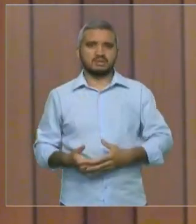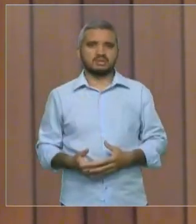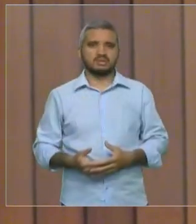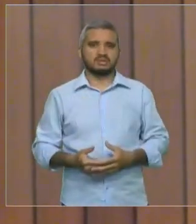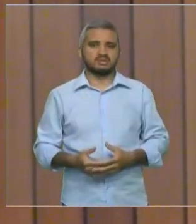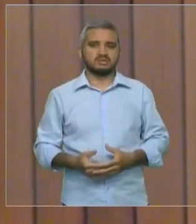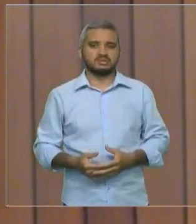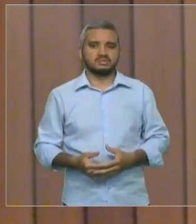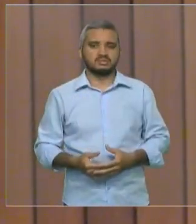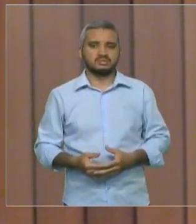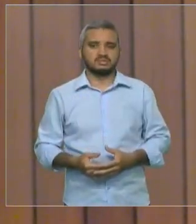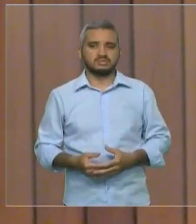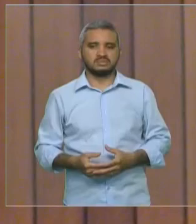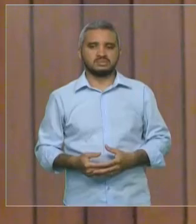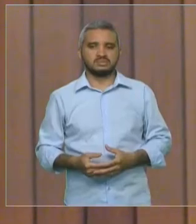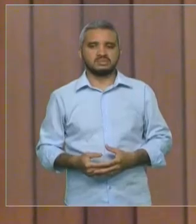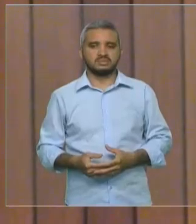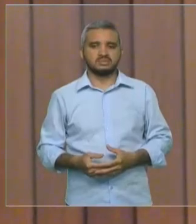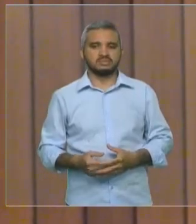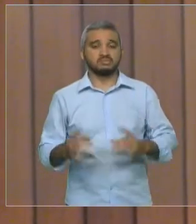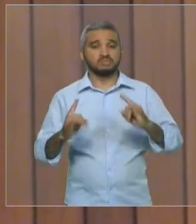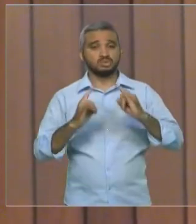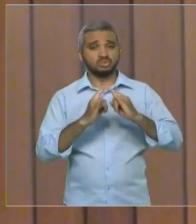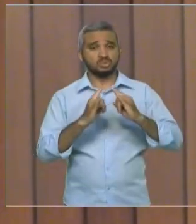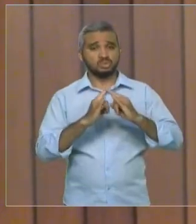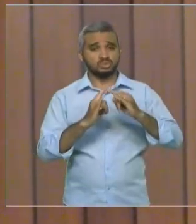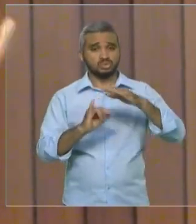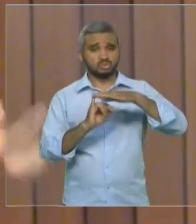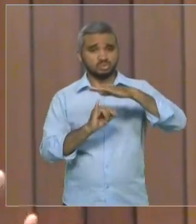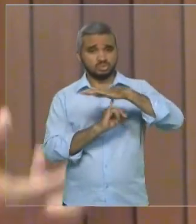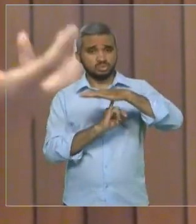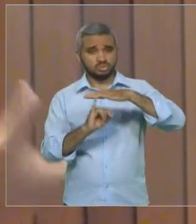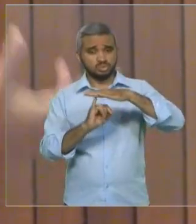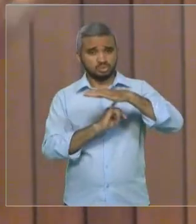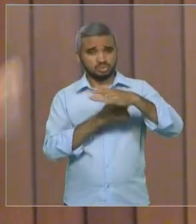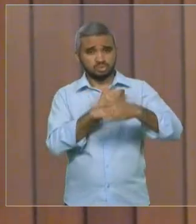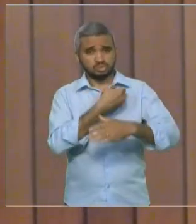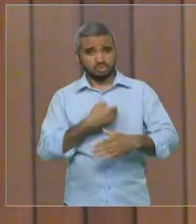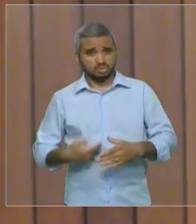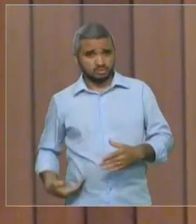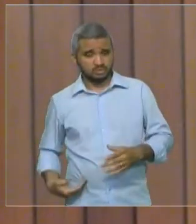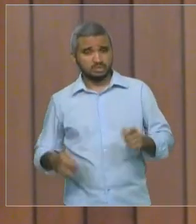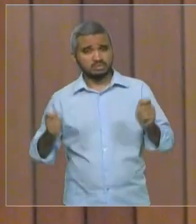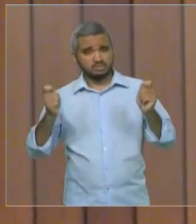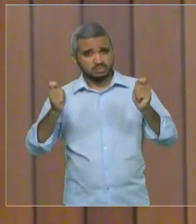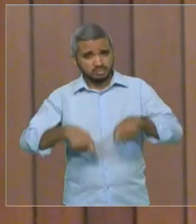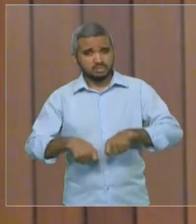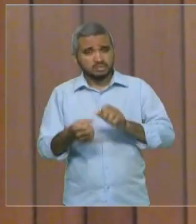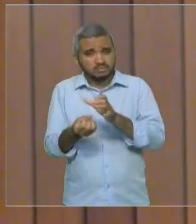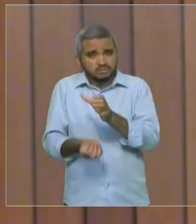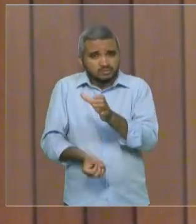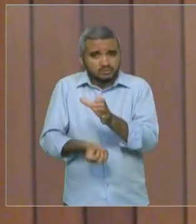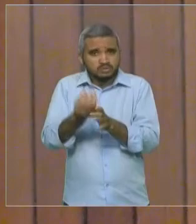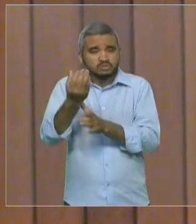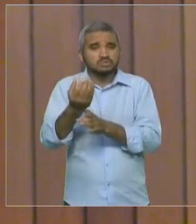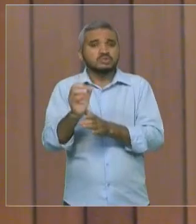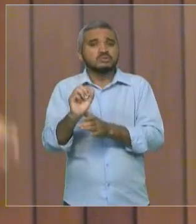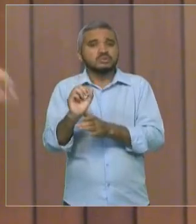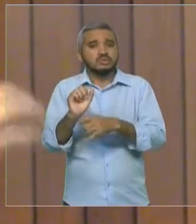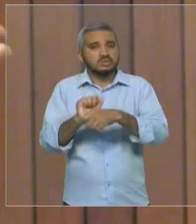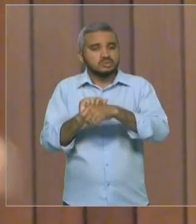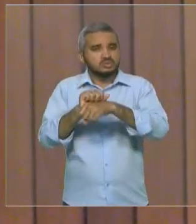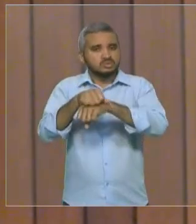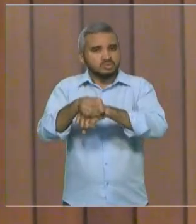para uma instituição pública, para que se implantasse, então, o ensino superior